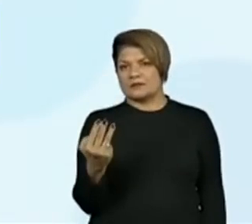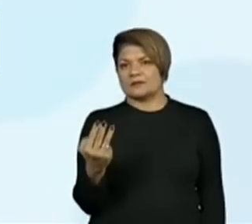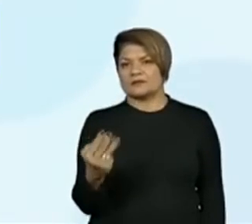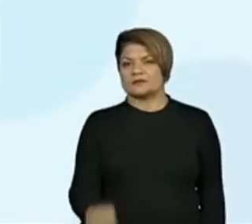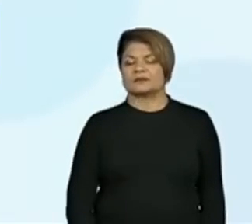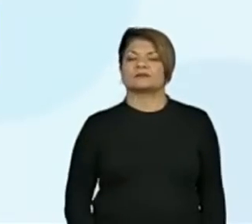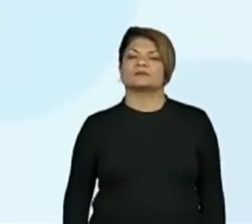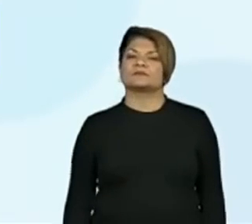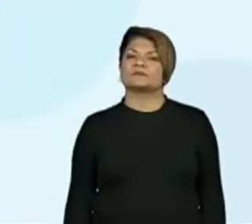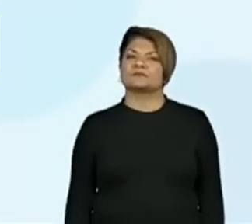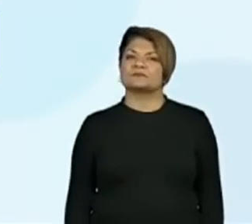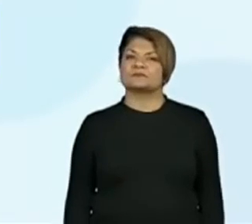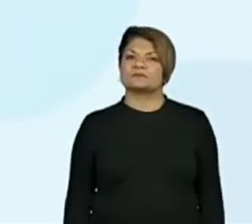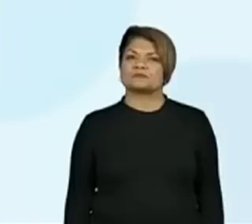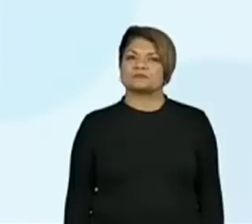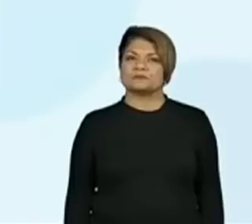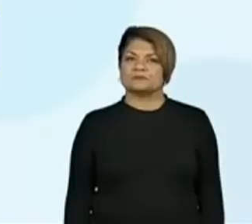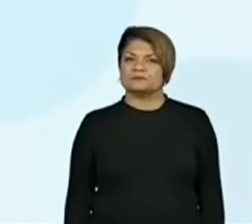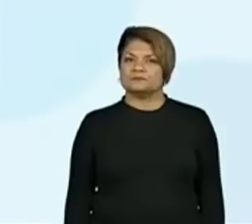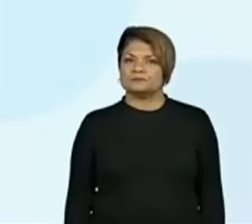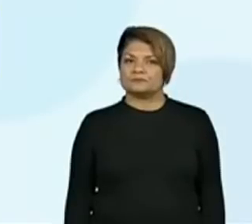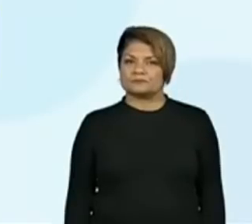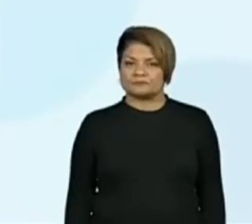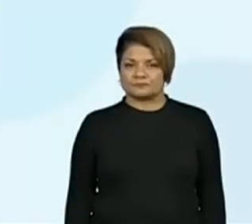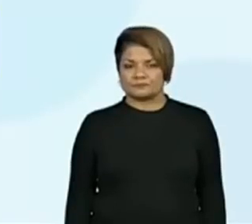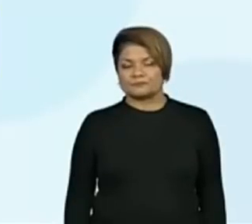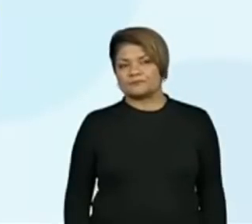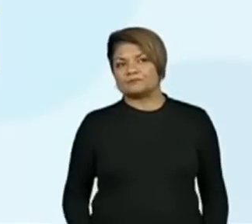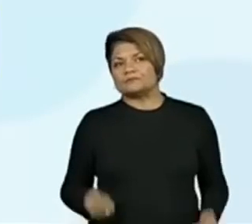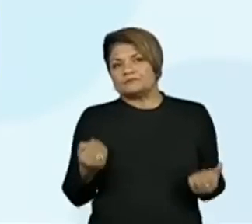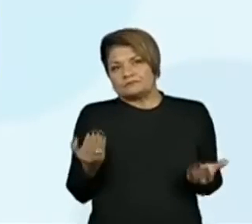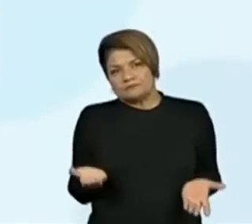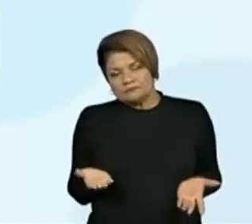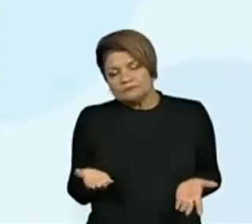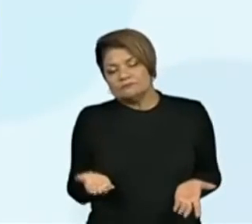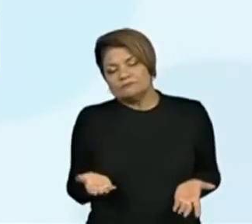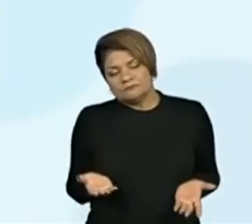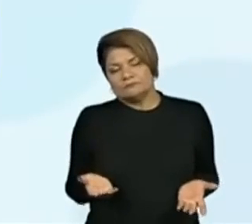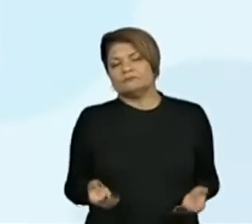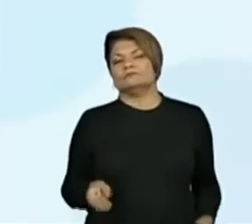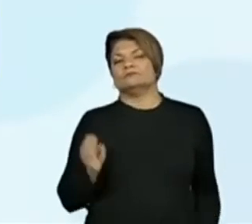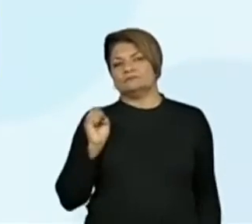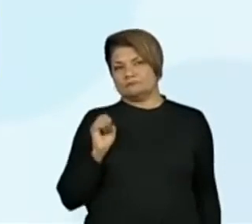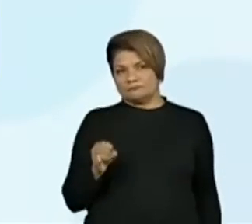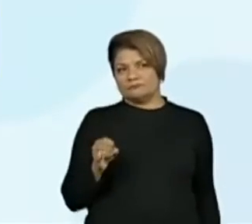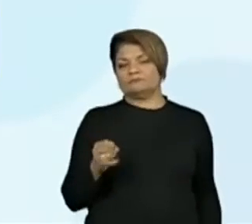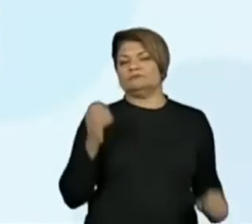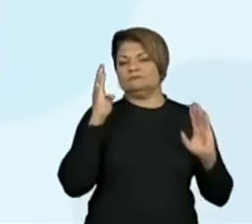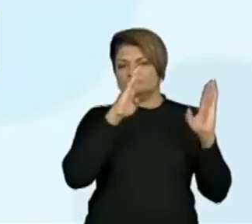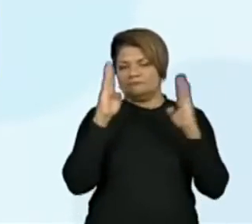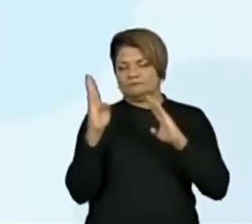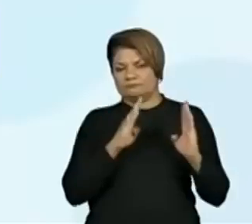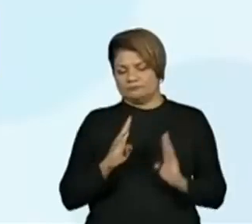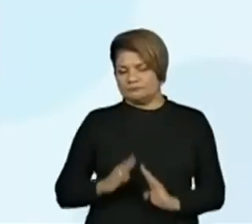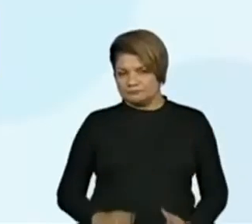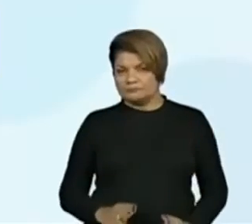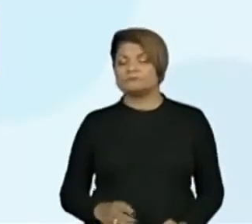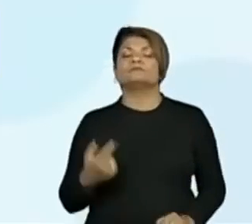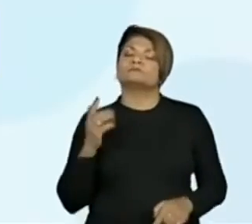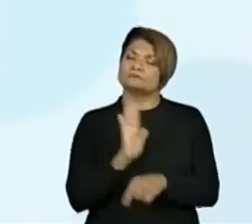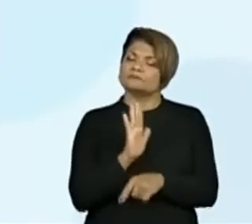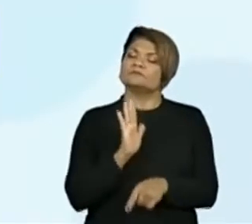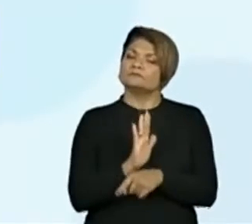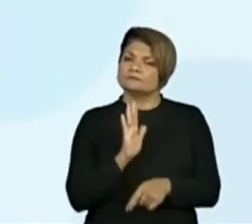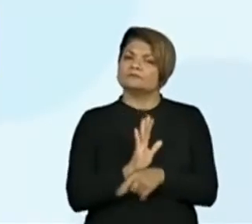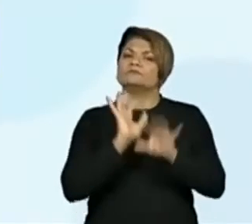983. Olha que legal. Se a gente utilizar o quadro ali de regularidades, ele nos